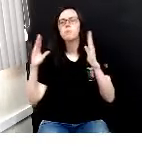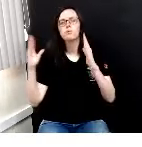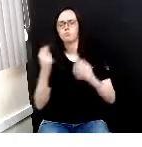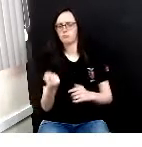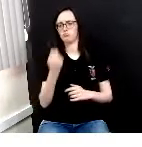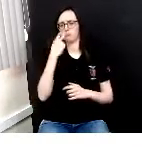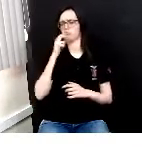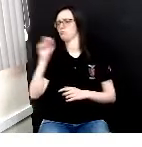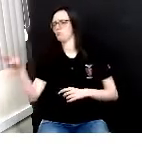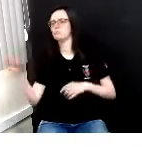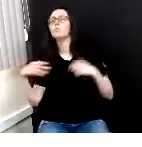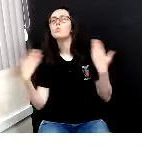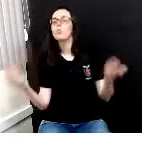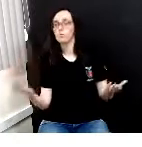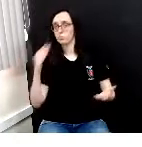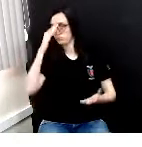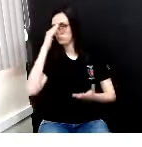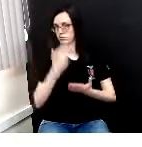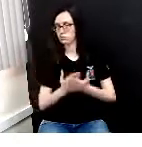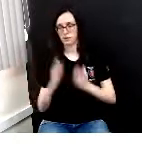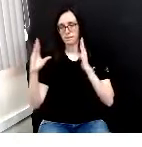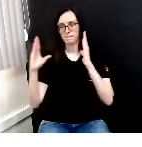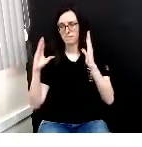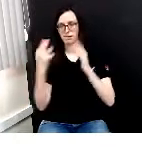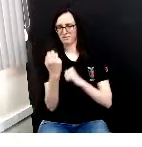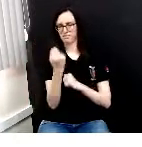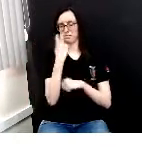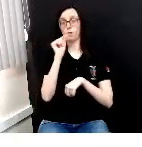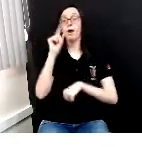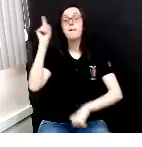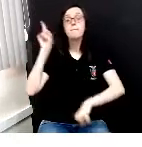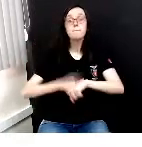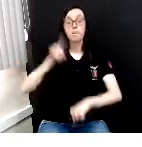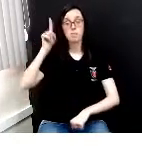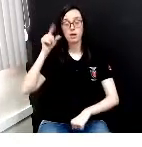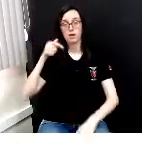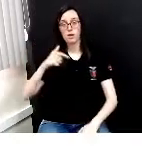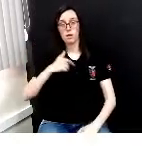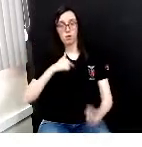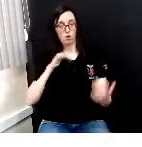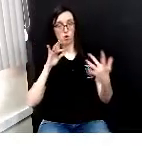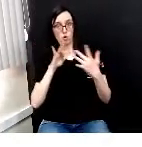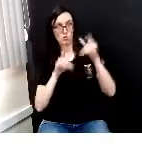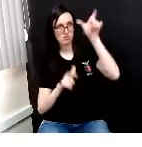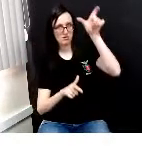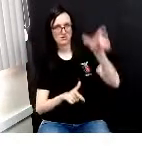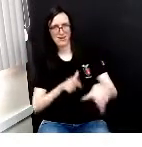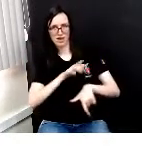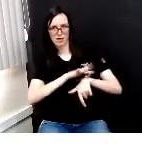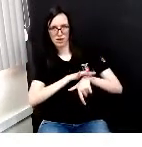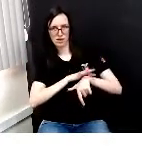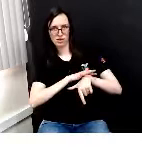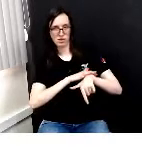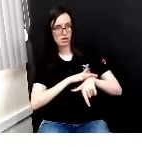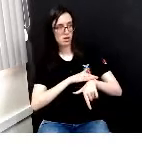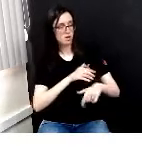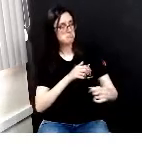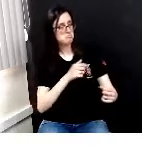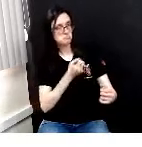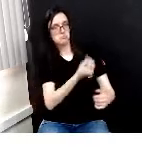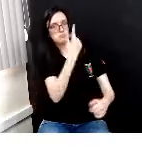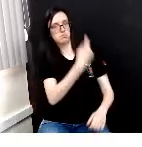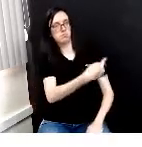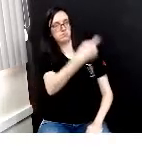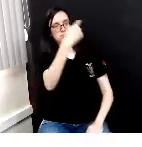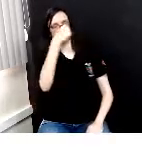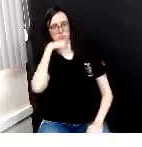transmissão? Acredita-se que o período de transmissão, a partir do momento que eu tive contato com alguém doente até desenvolver a doença, é de 2